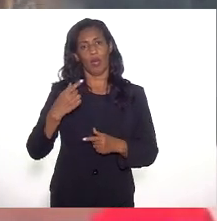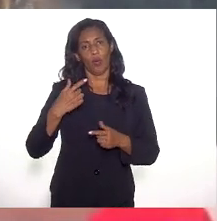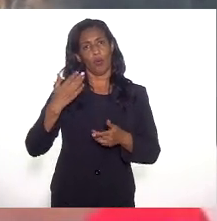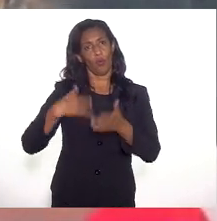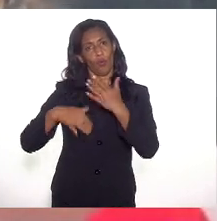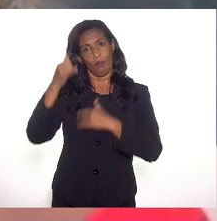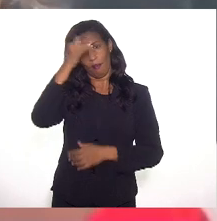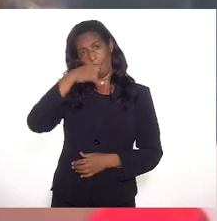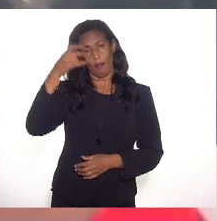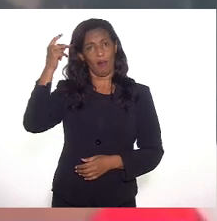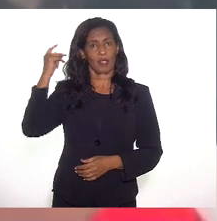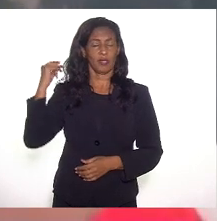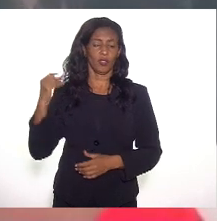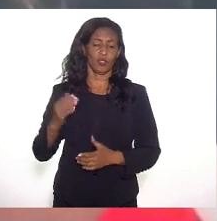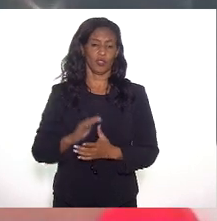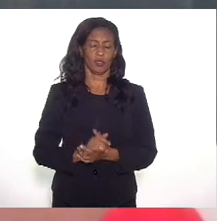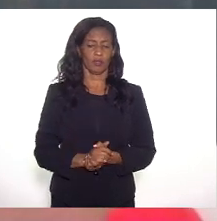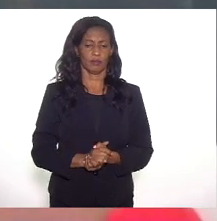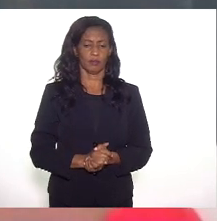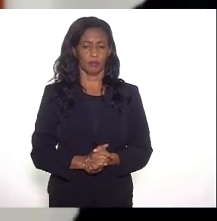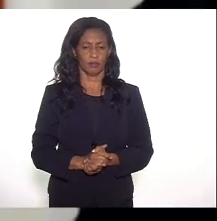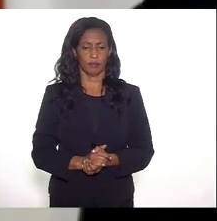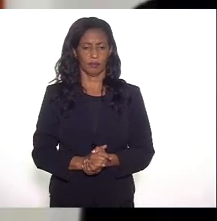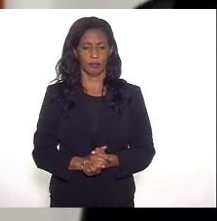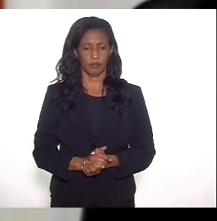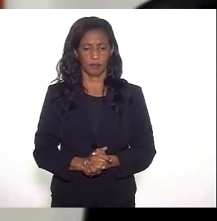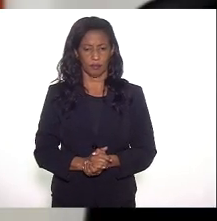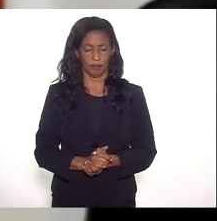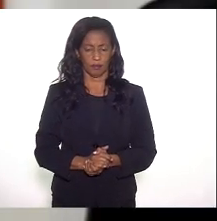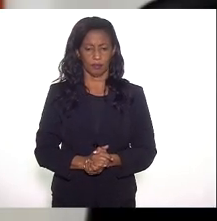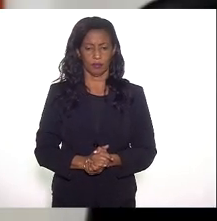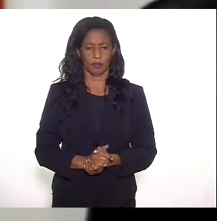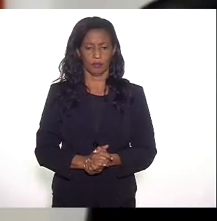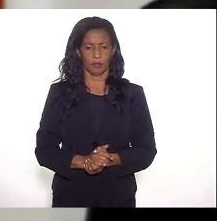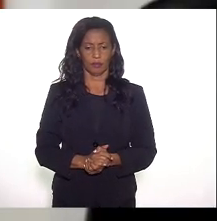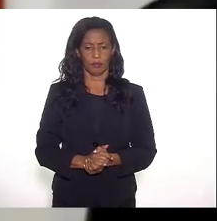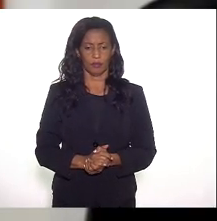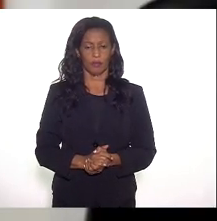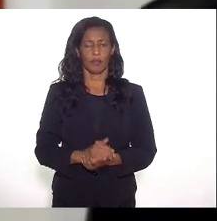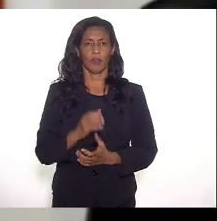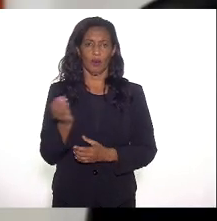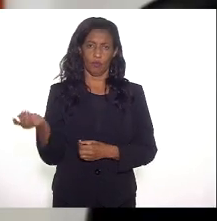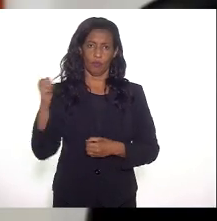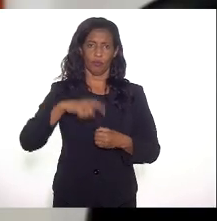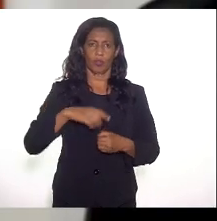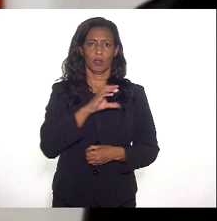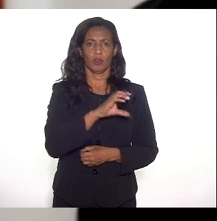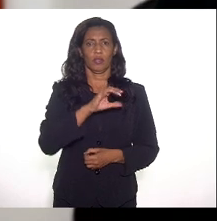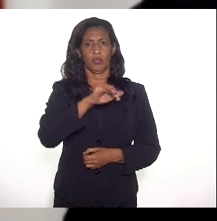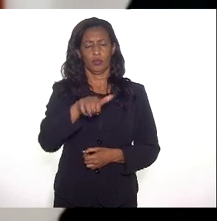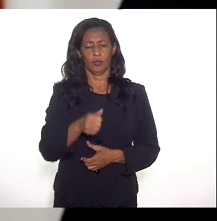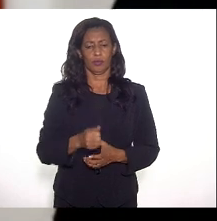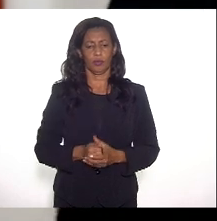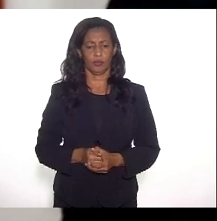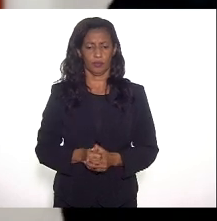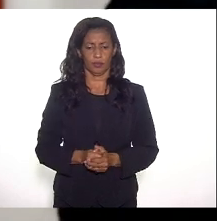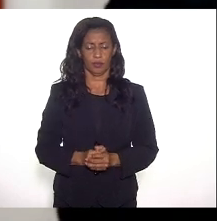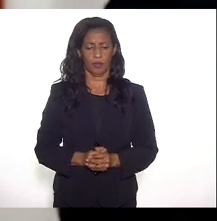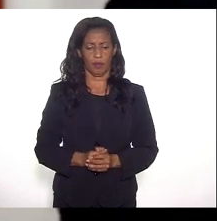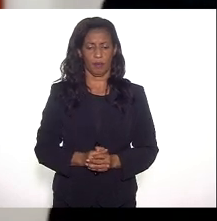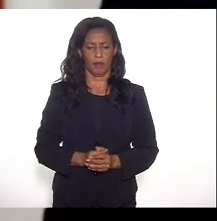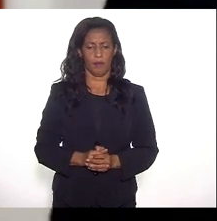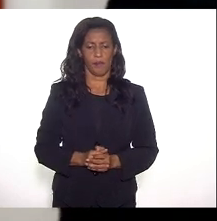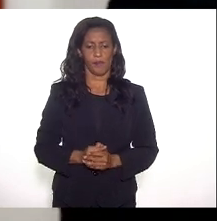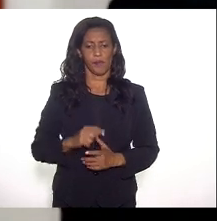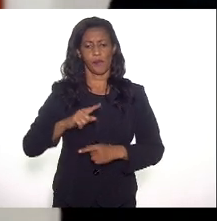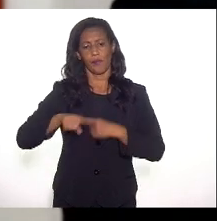E fazer adequações a partir desse. A presidência defere de Vossa Excelência, remete à CCJ e,